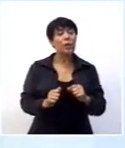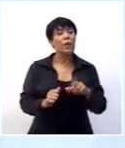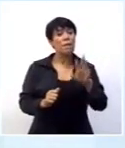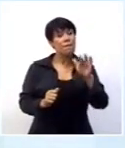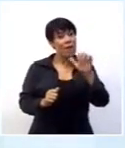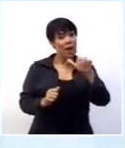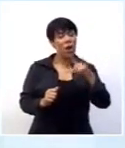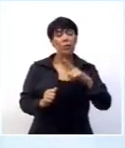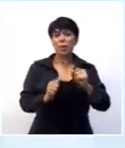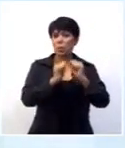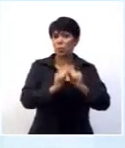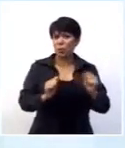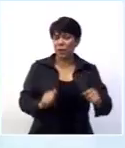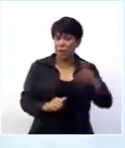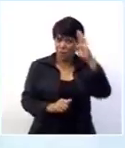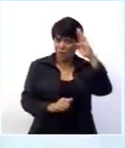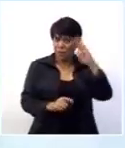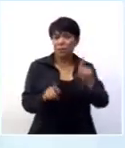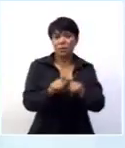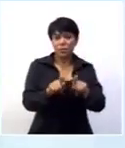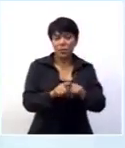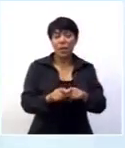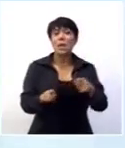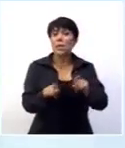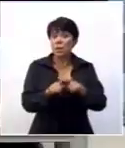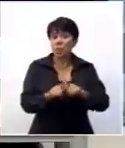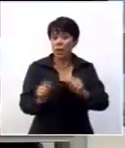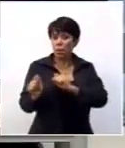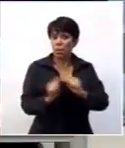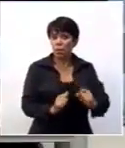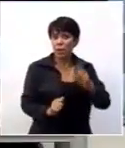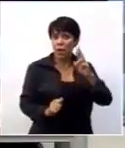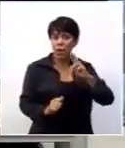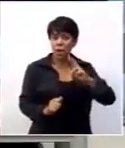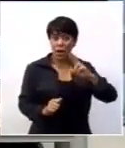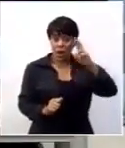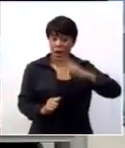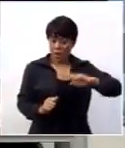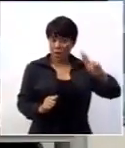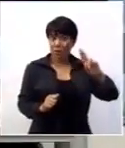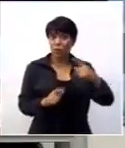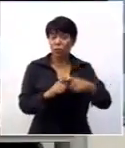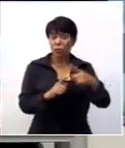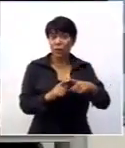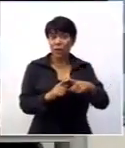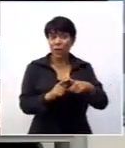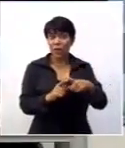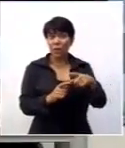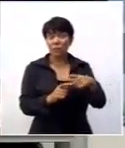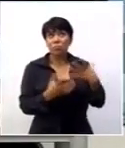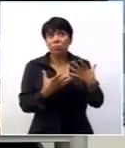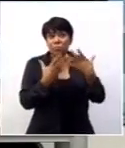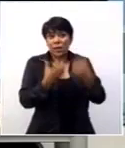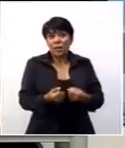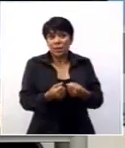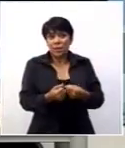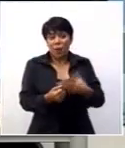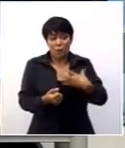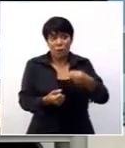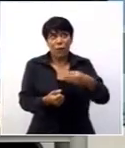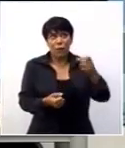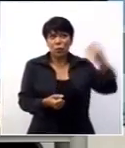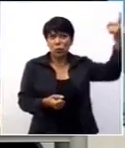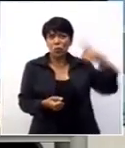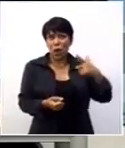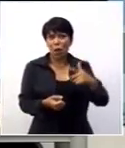poder militar, ele vai ter o poder religioso, porque ele é filho de Ra, ele é a encarnação de Horus, tá? E ele também